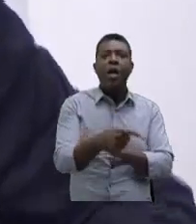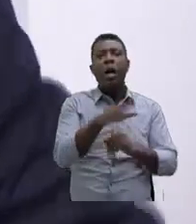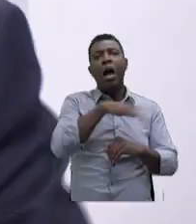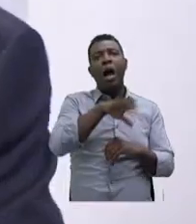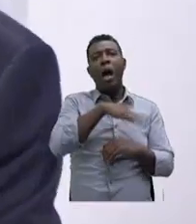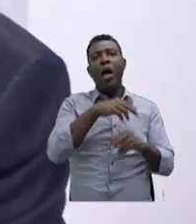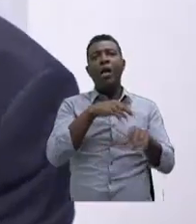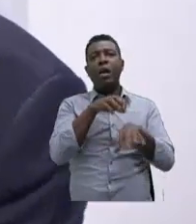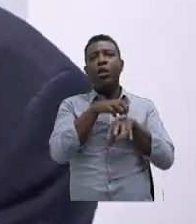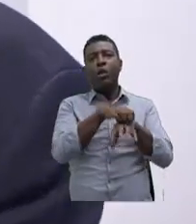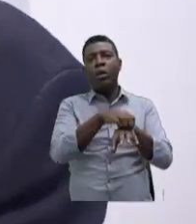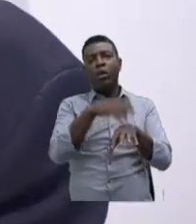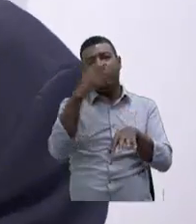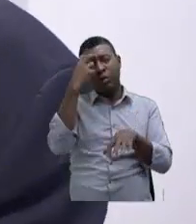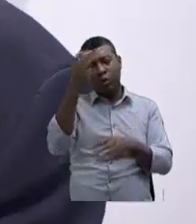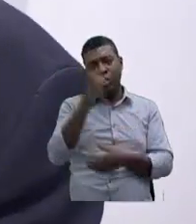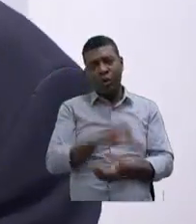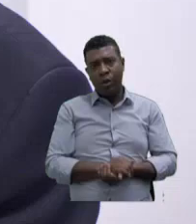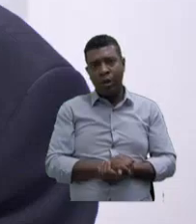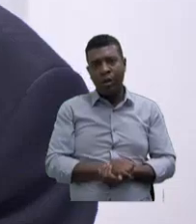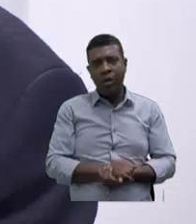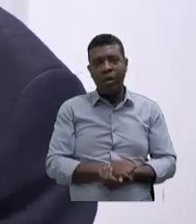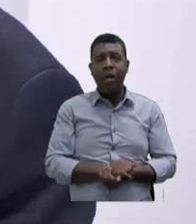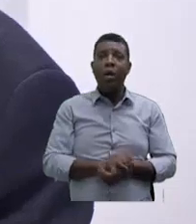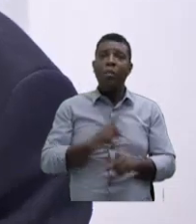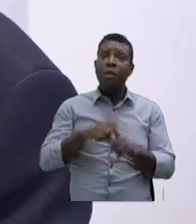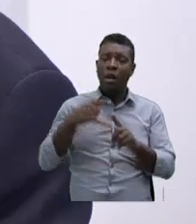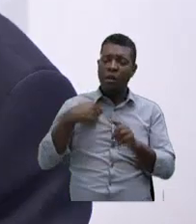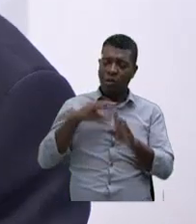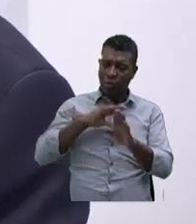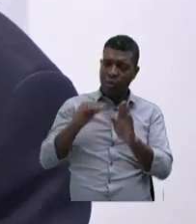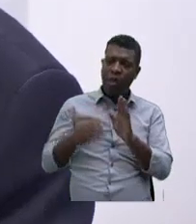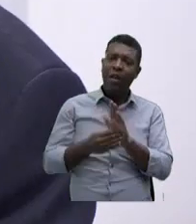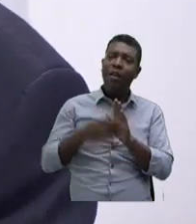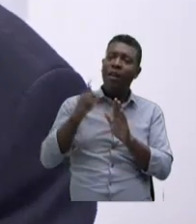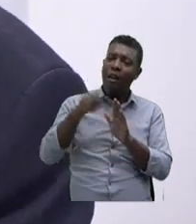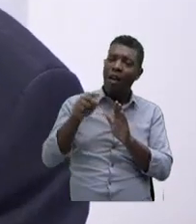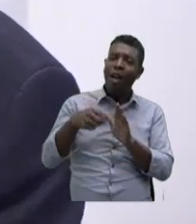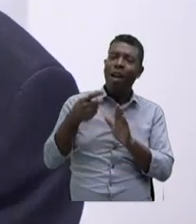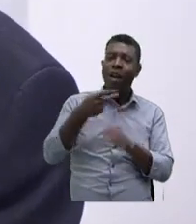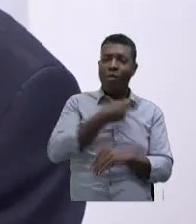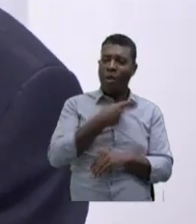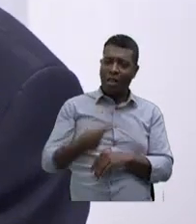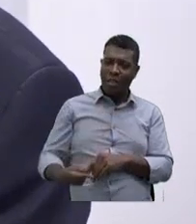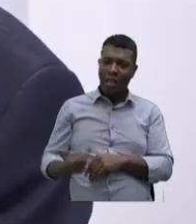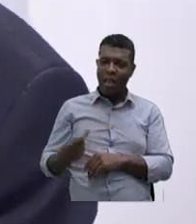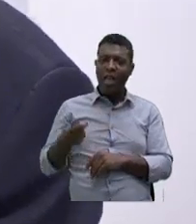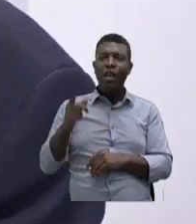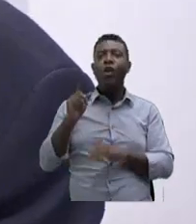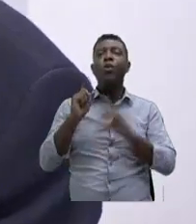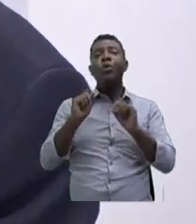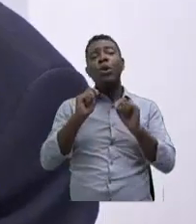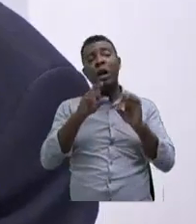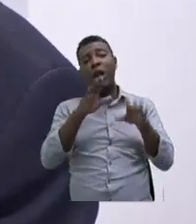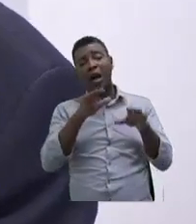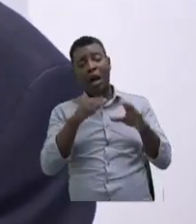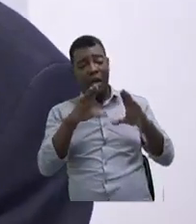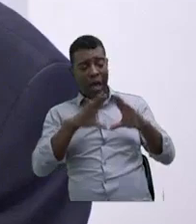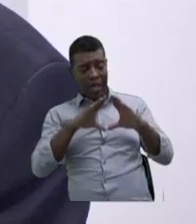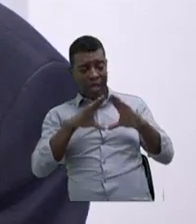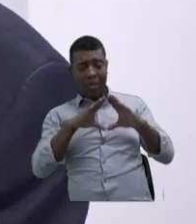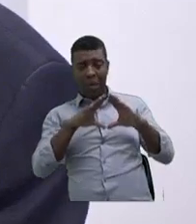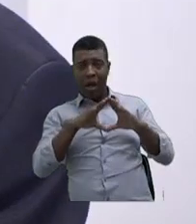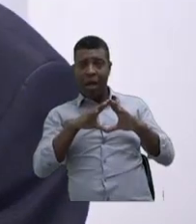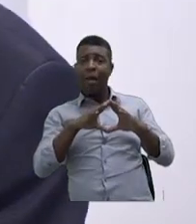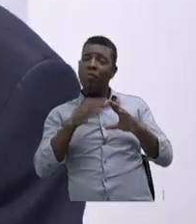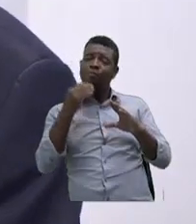cultura. Mas são essas colocações, mas fica aqui o presidente Roberto essa sugestão, que a Assembleia Legislativa é exemplo do que nós